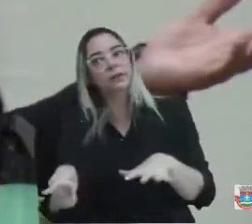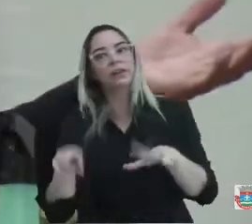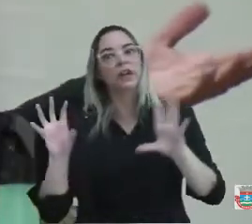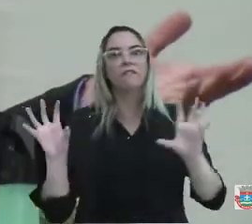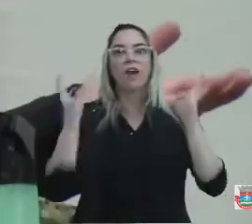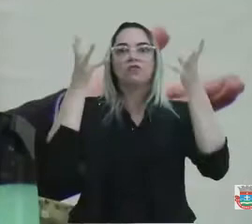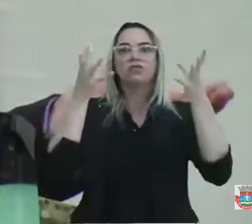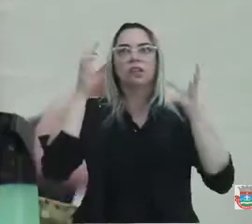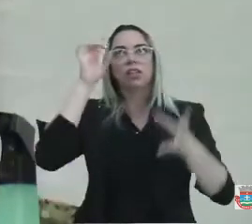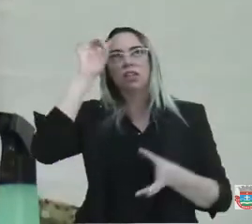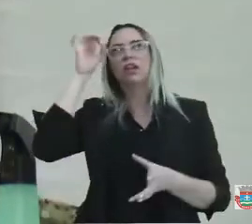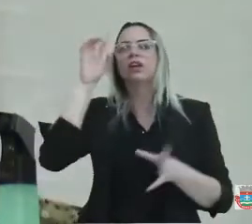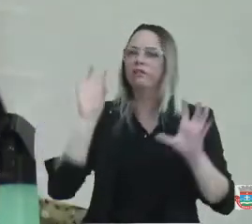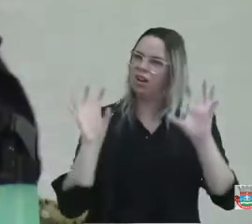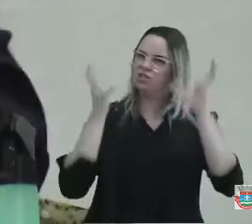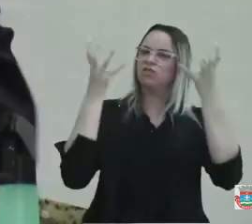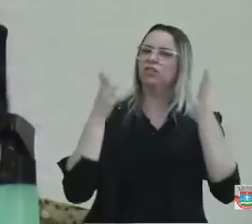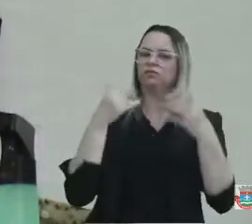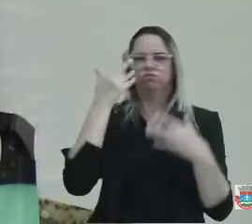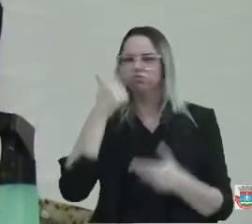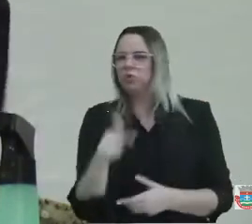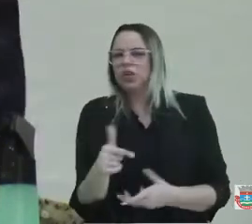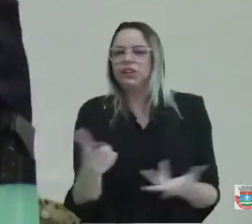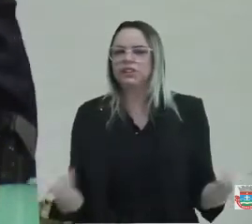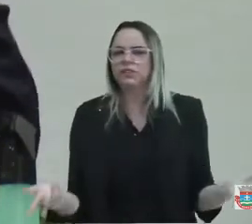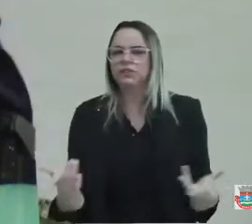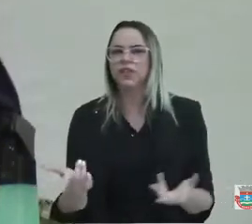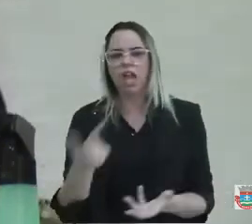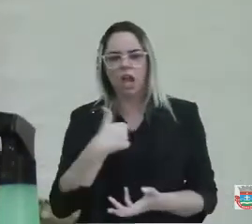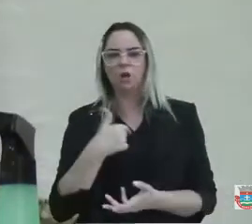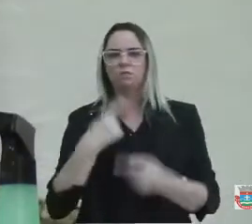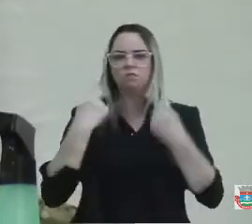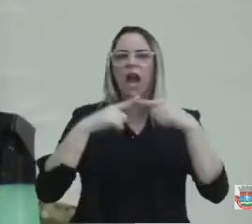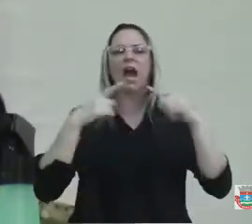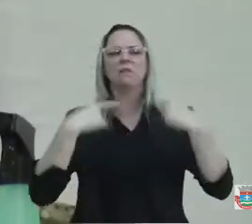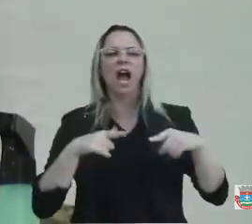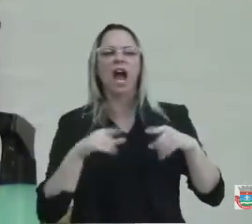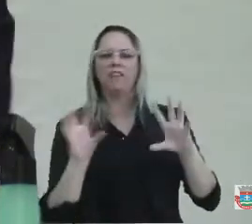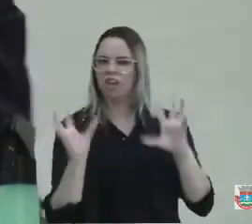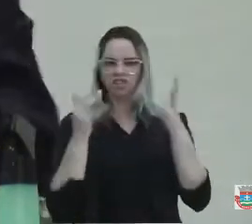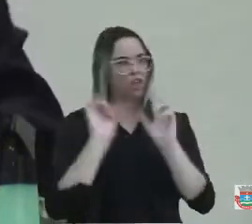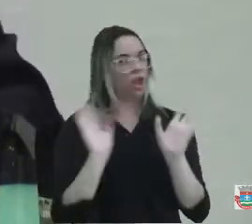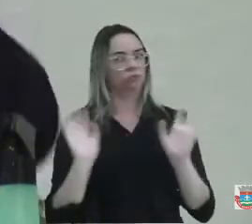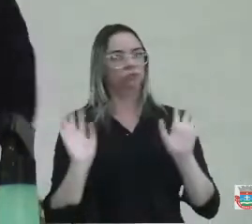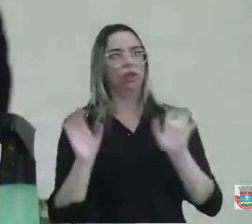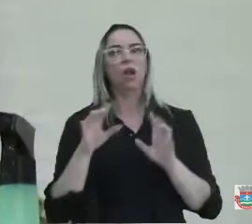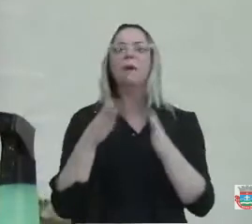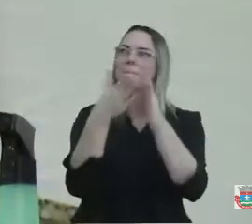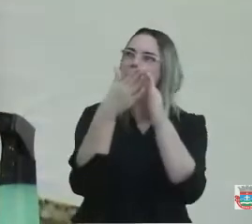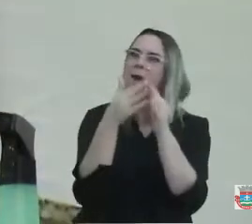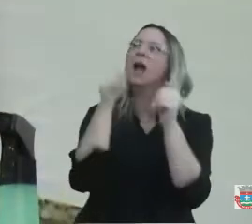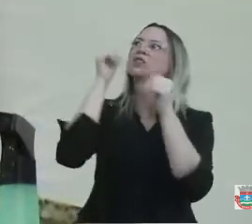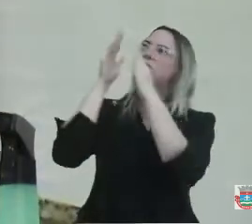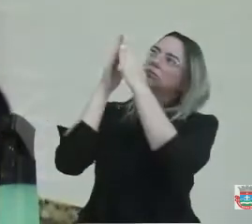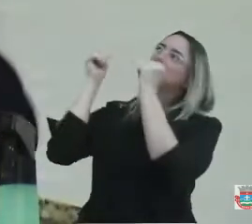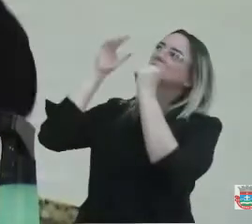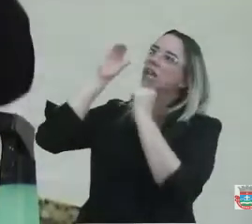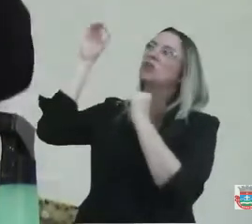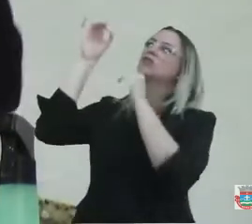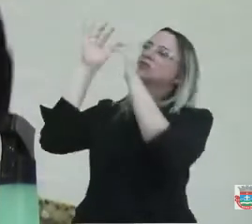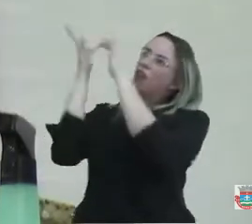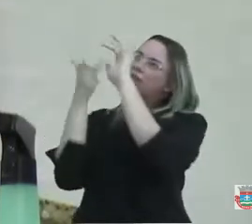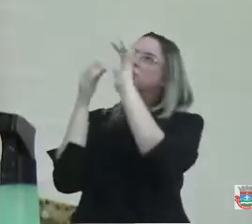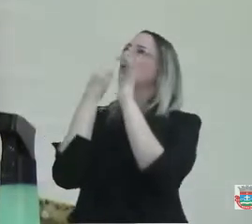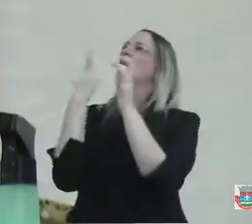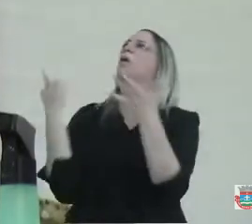tem clima de festa. Então, não estou aqui criticando a festa. Peço ao bom Jesus, peço a meu Deus que